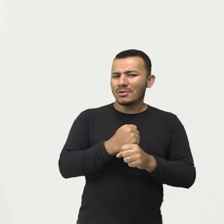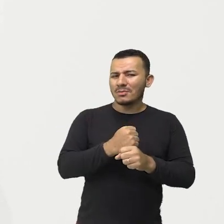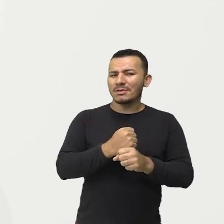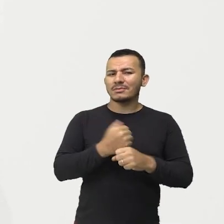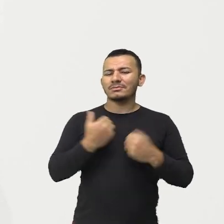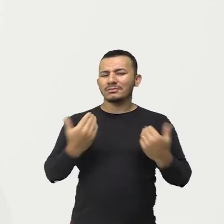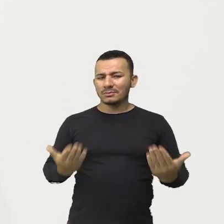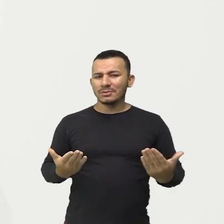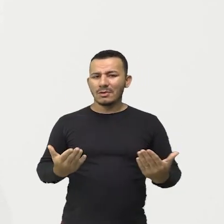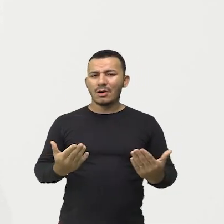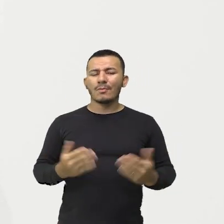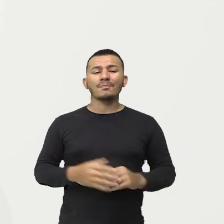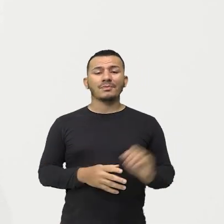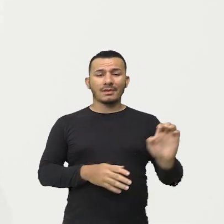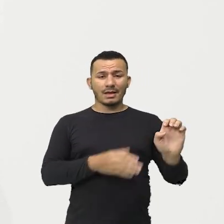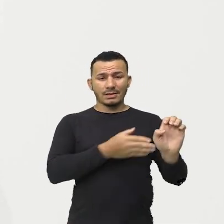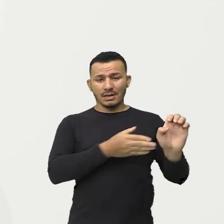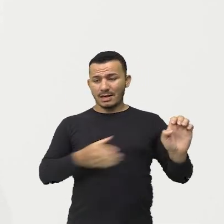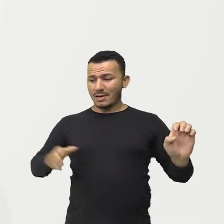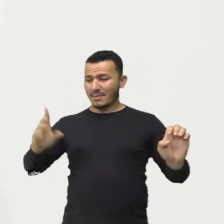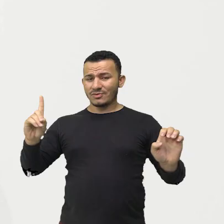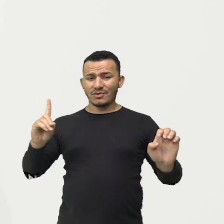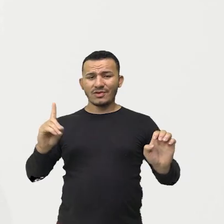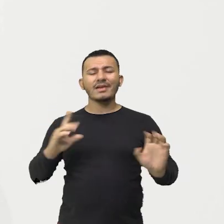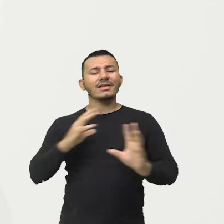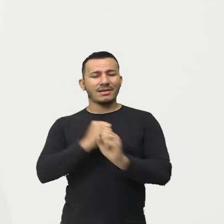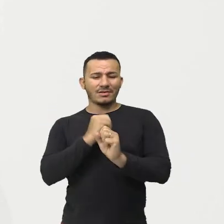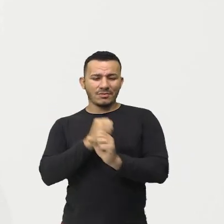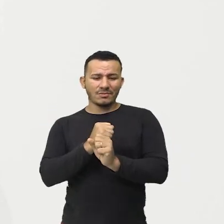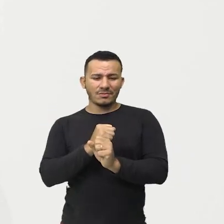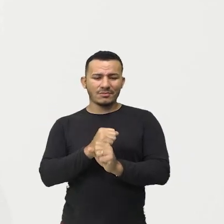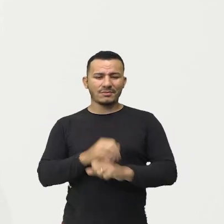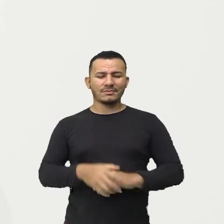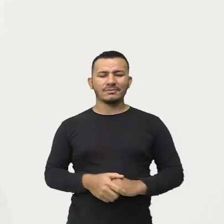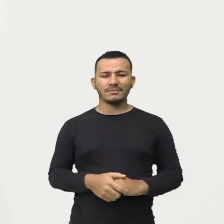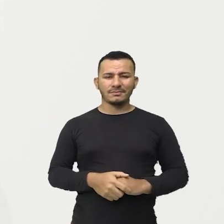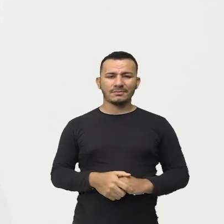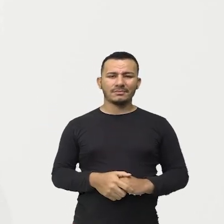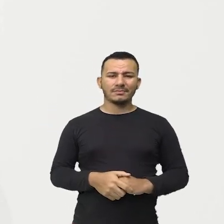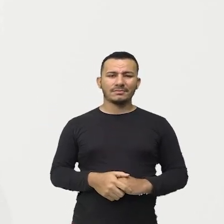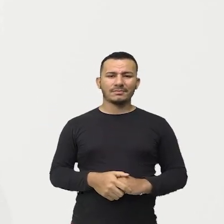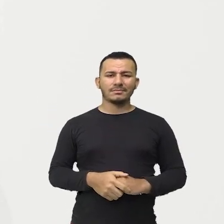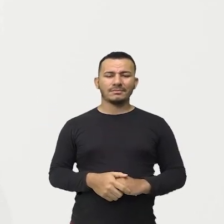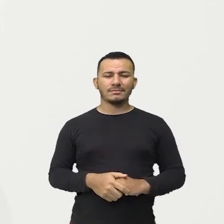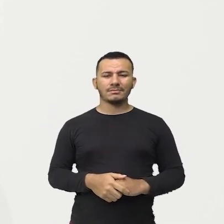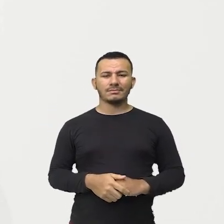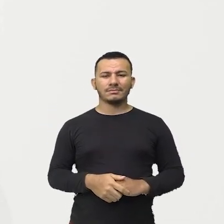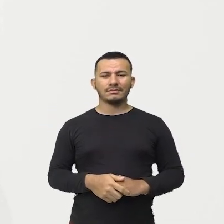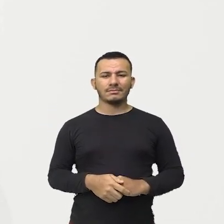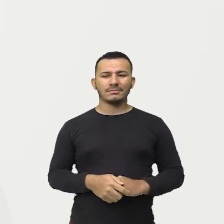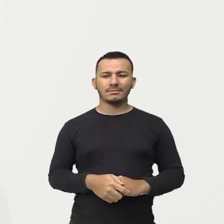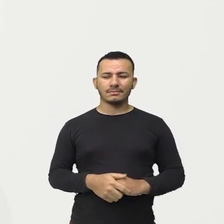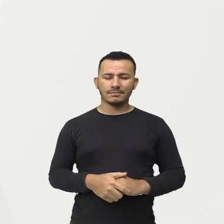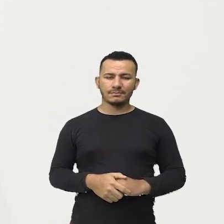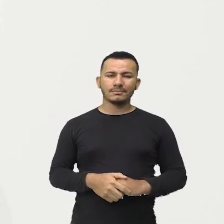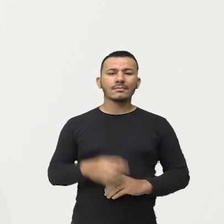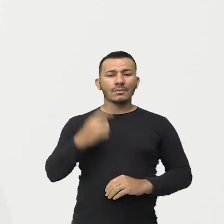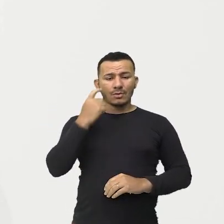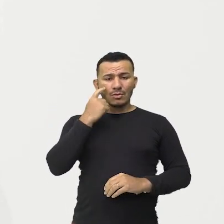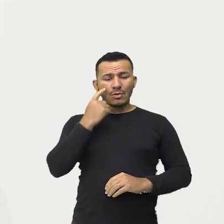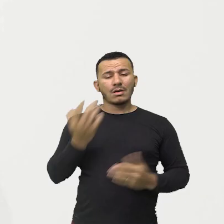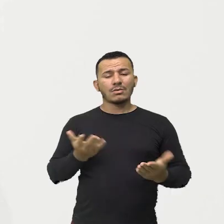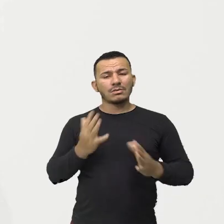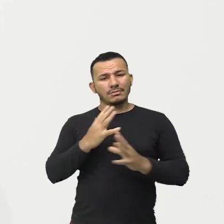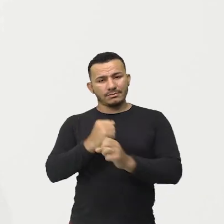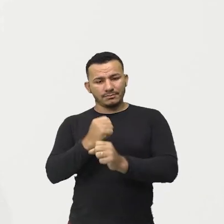aparecer primeiro da esquerda para a direita, né? Relembrando aí o cálculo da expressão numérica. Então, vamos junto, vamos